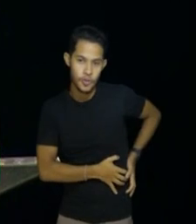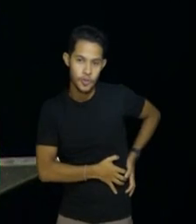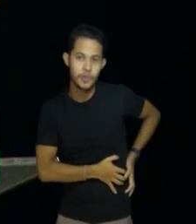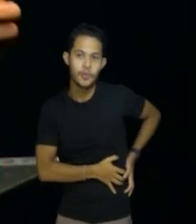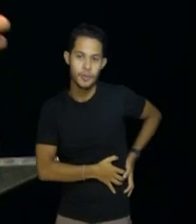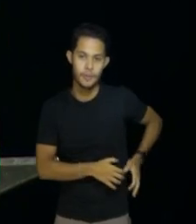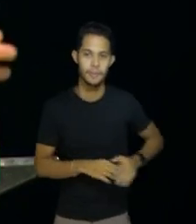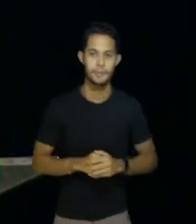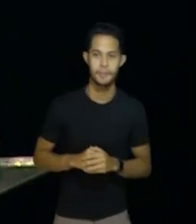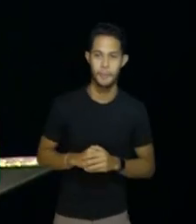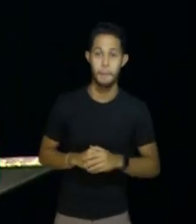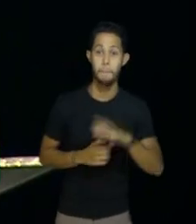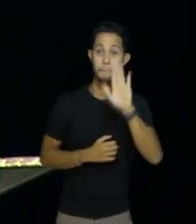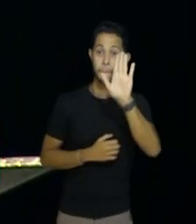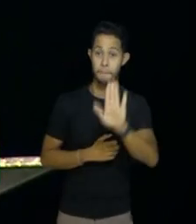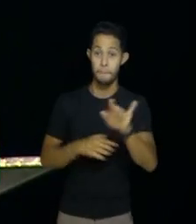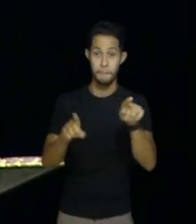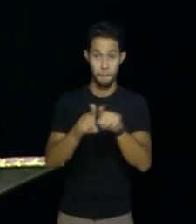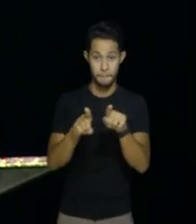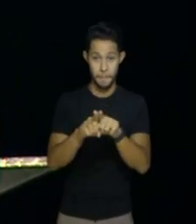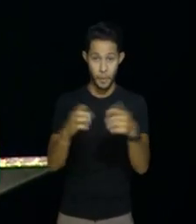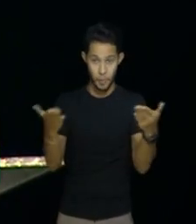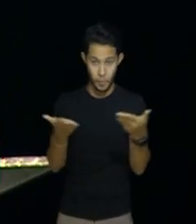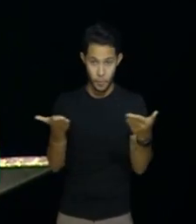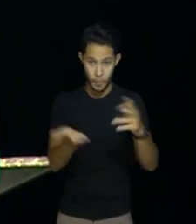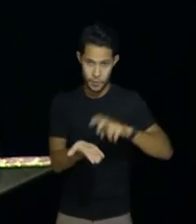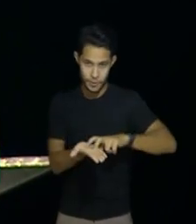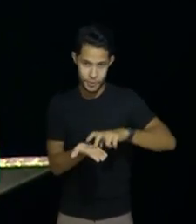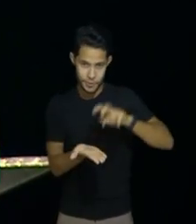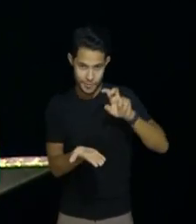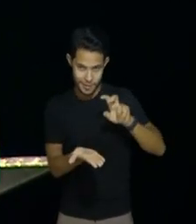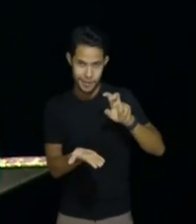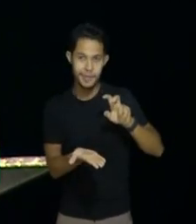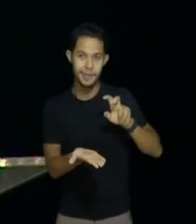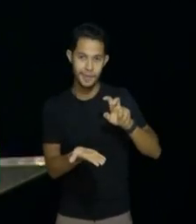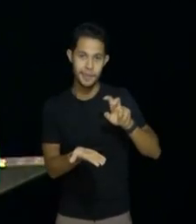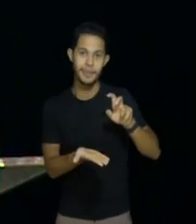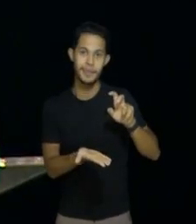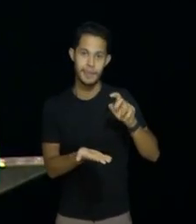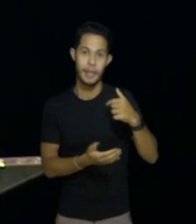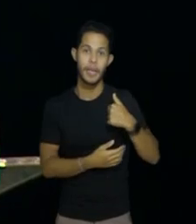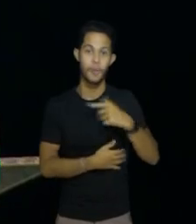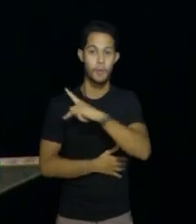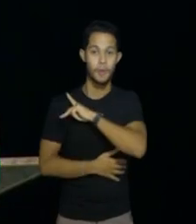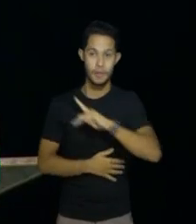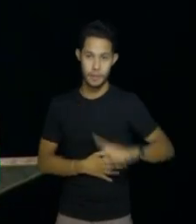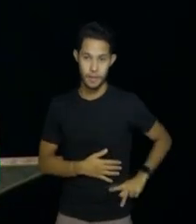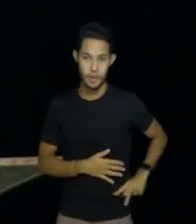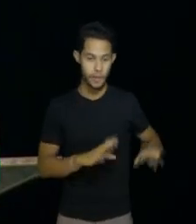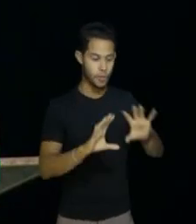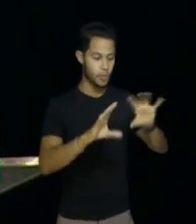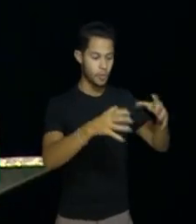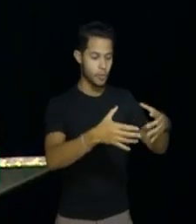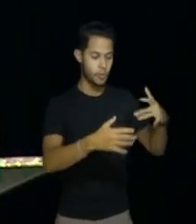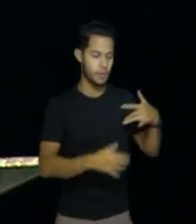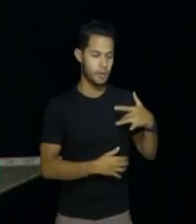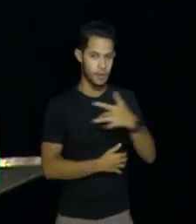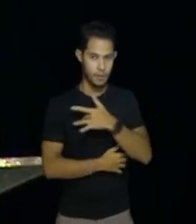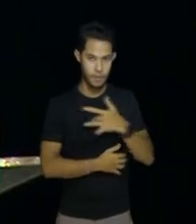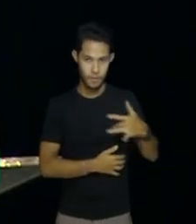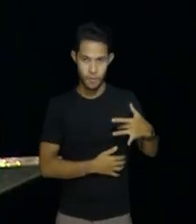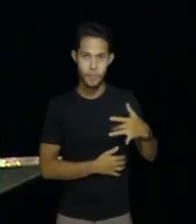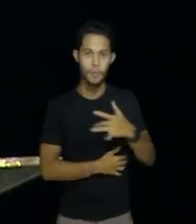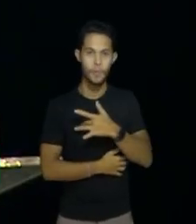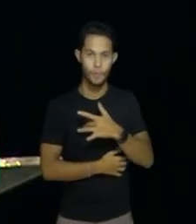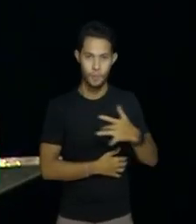estado, inclusive, também hoje de manhã, senhor presidente, na condição de presidente da Comissão de Saúde, deputado Mazzocco,